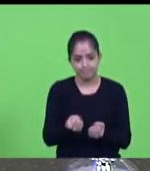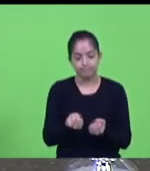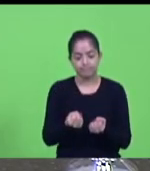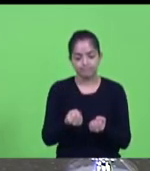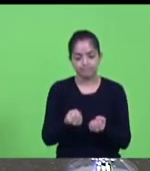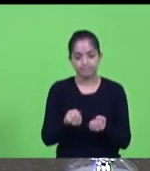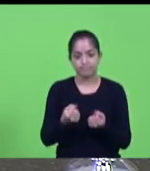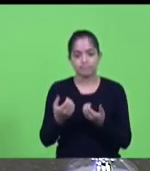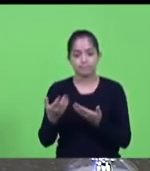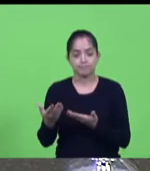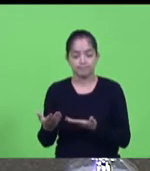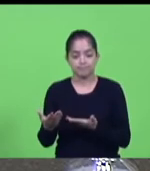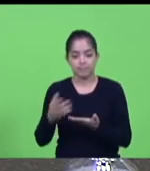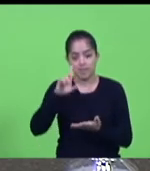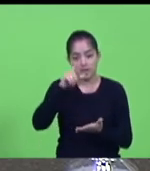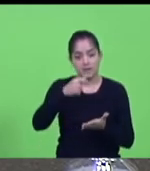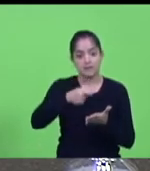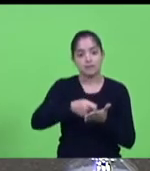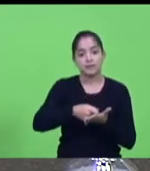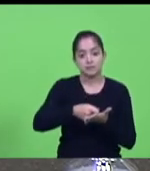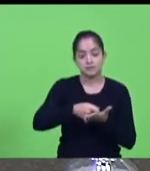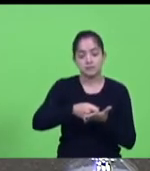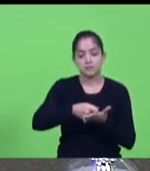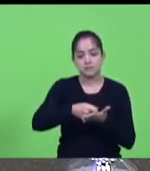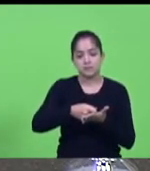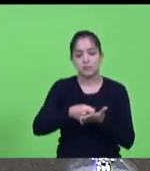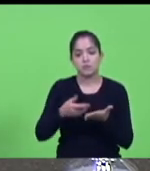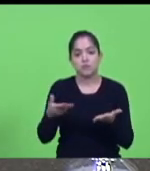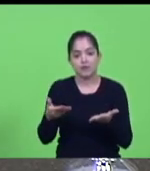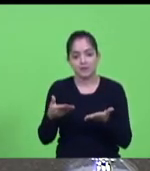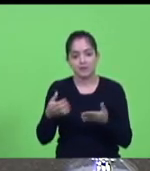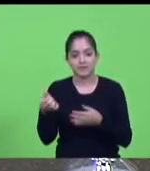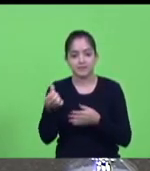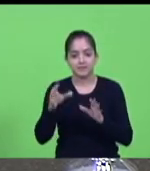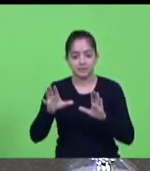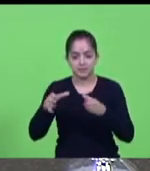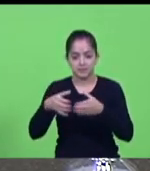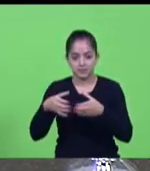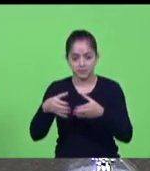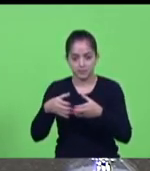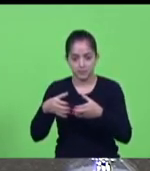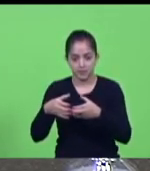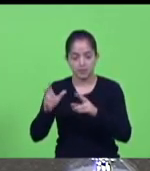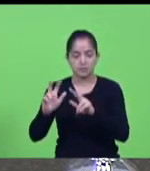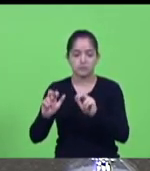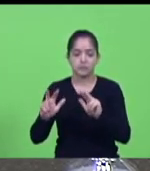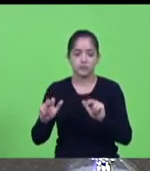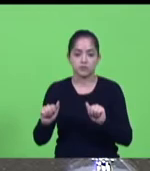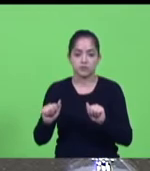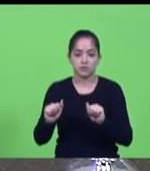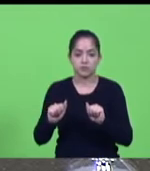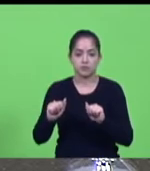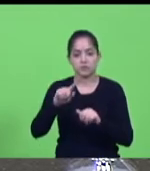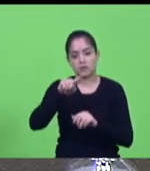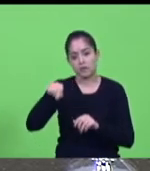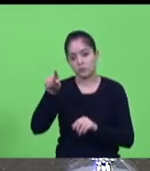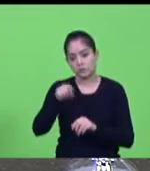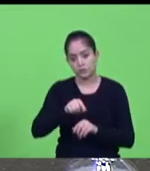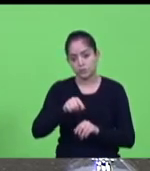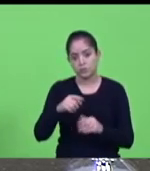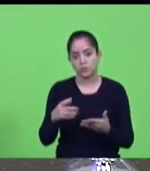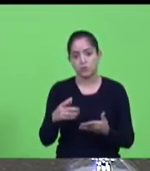efeito a decisão aqui da Sexta Vara de Florianópolis. Foi